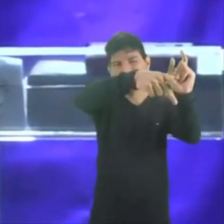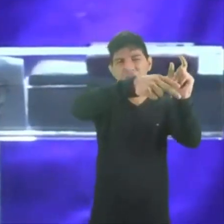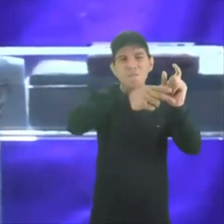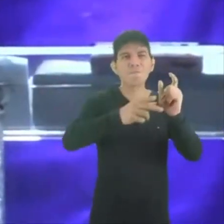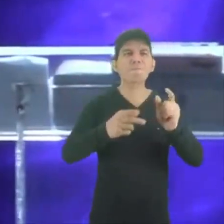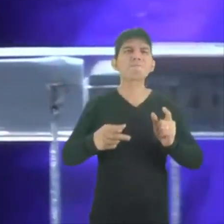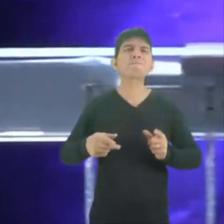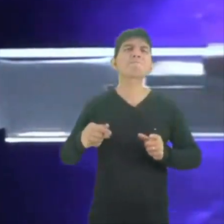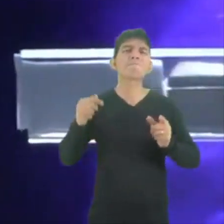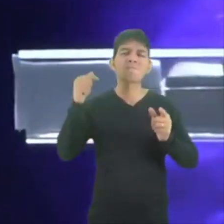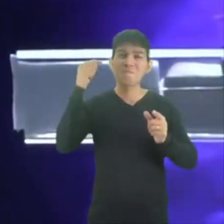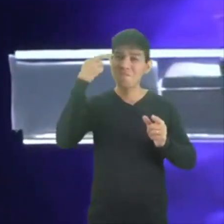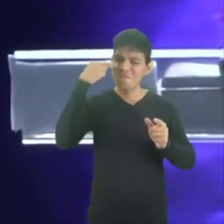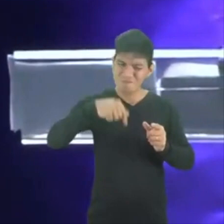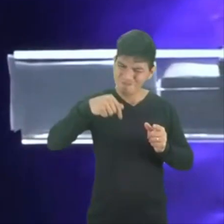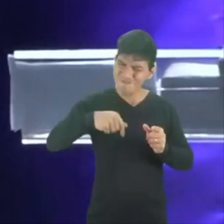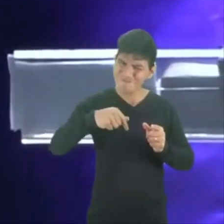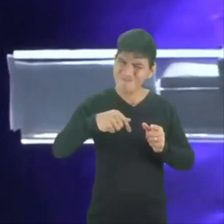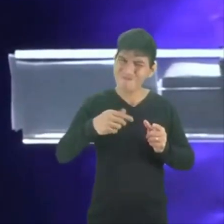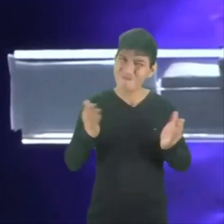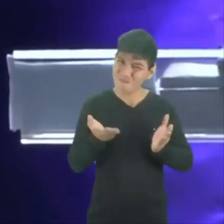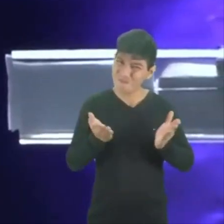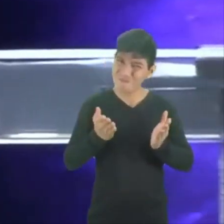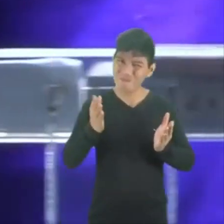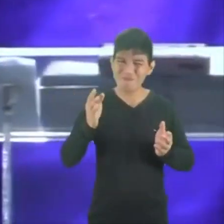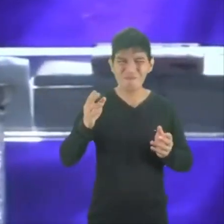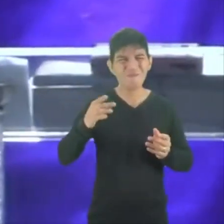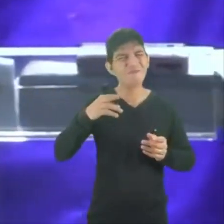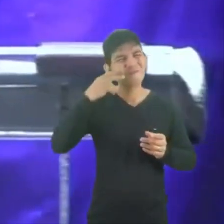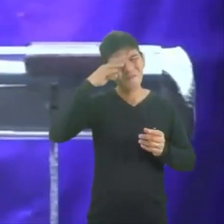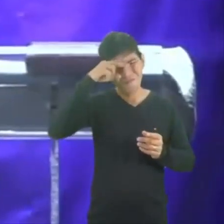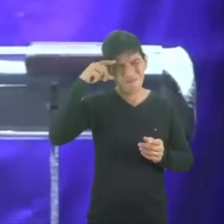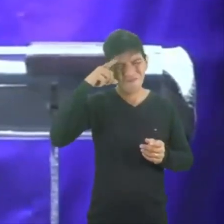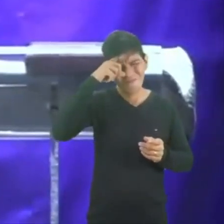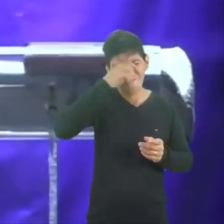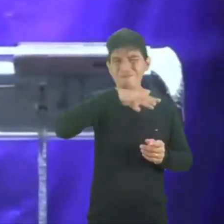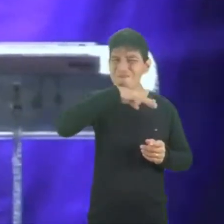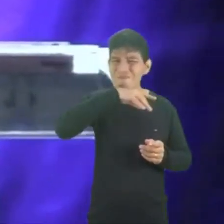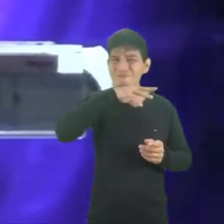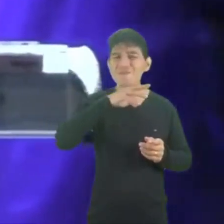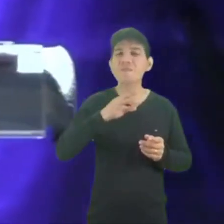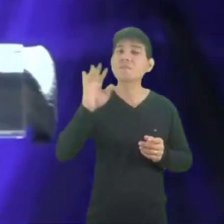vendo que outras coisas estão acontecendo.